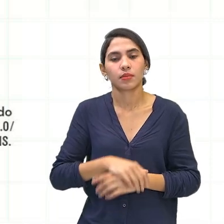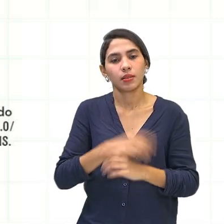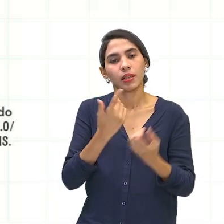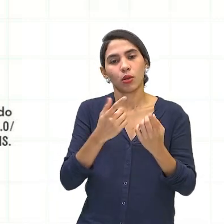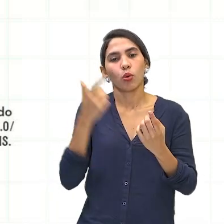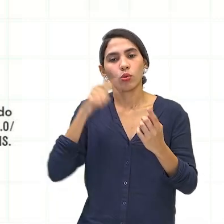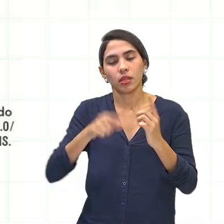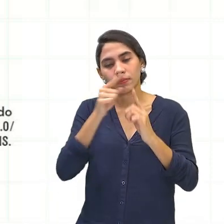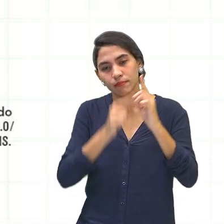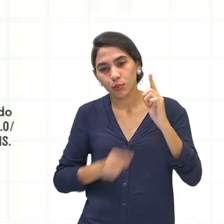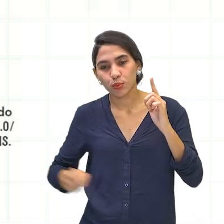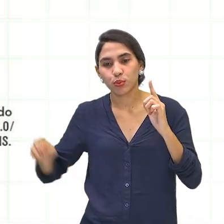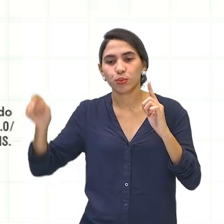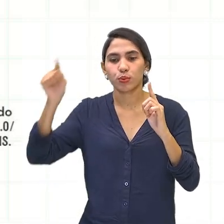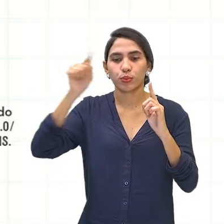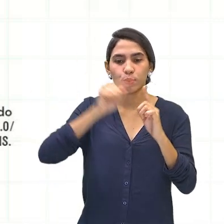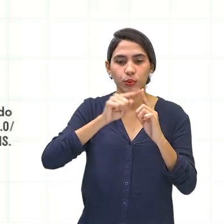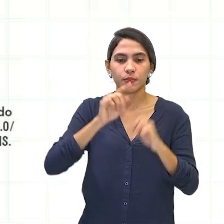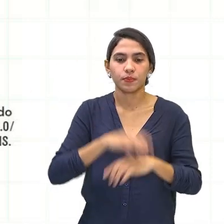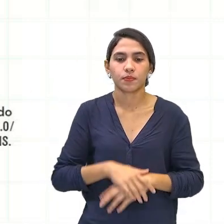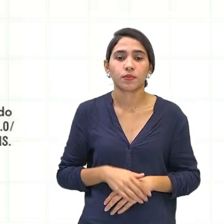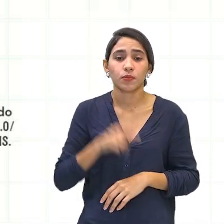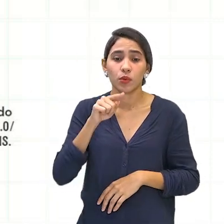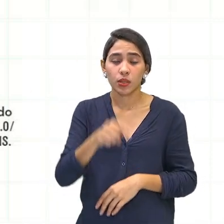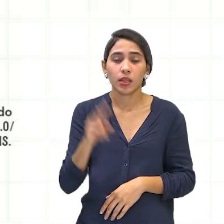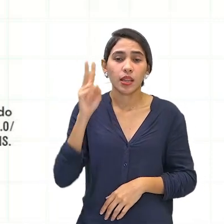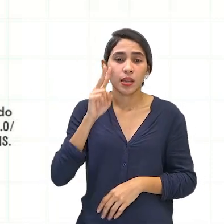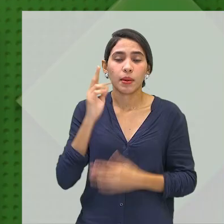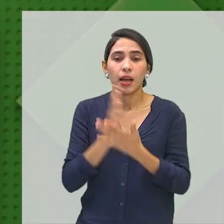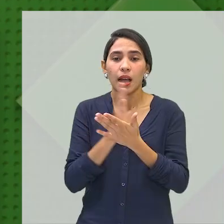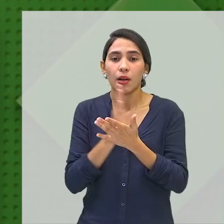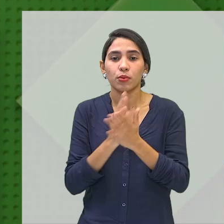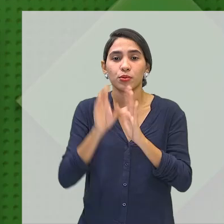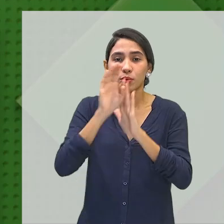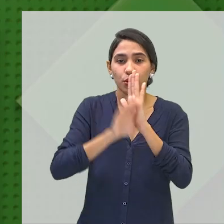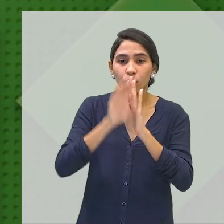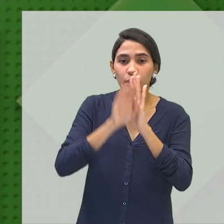do Plasmodium, certo? Então, a gente pôde relembrar aí alguns dos